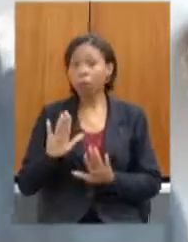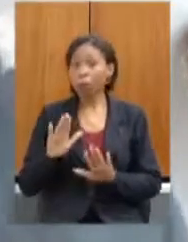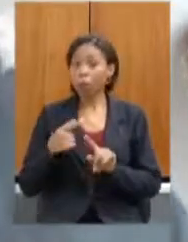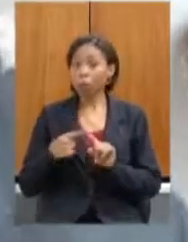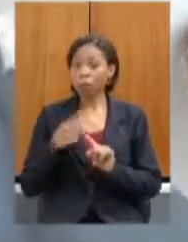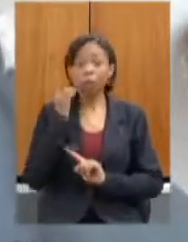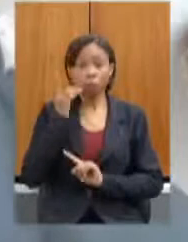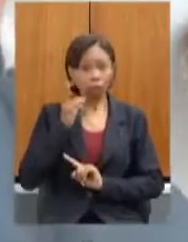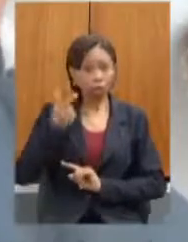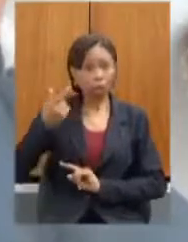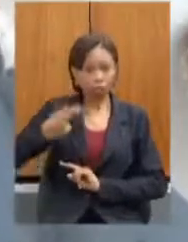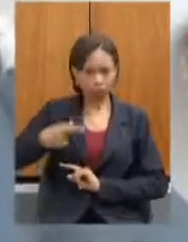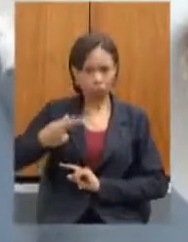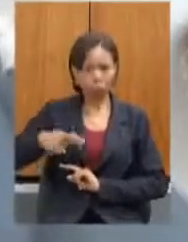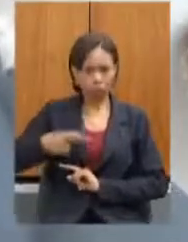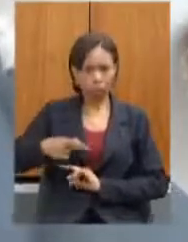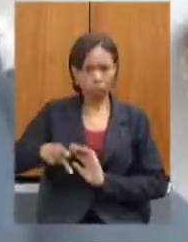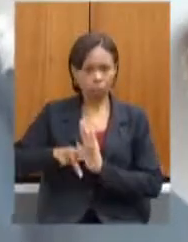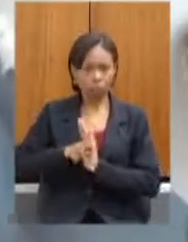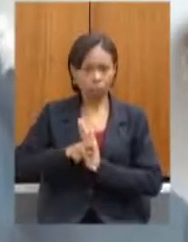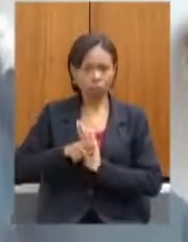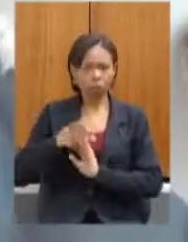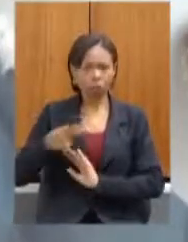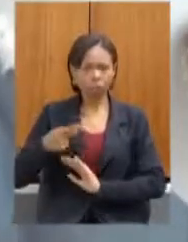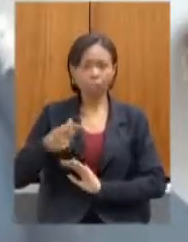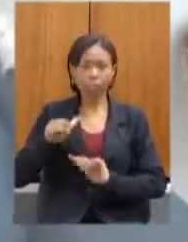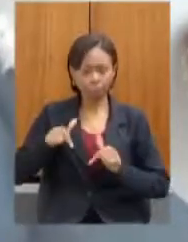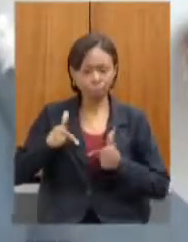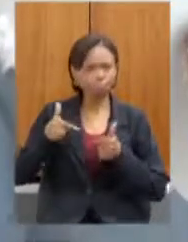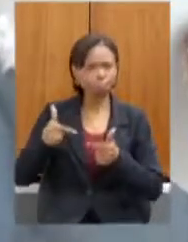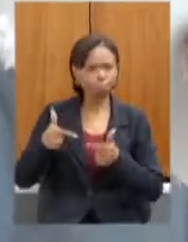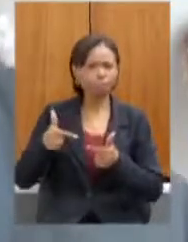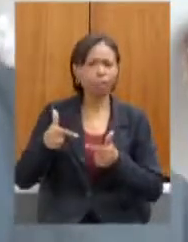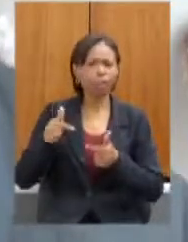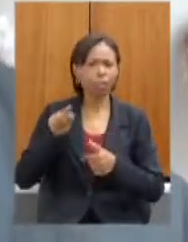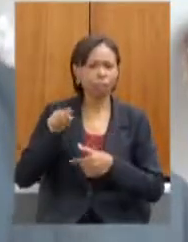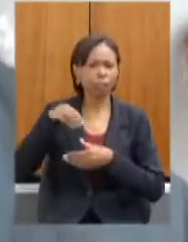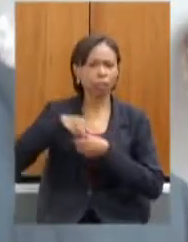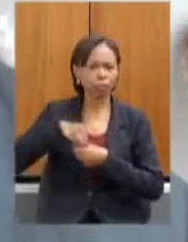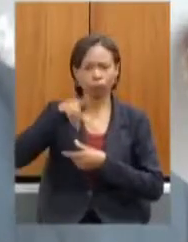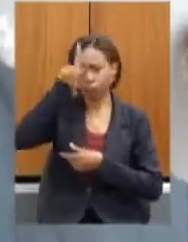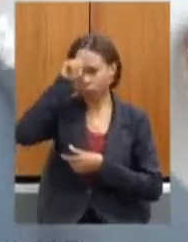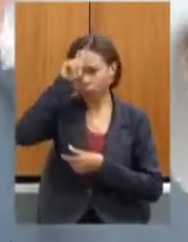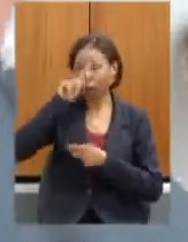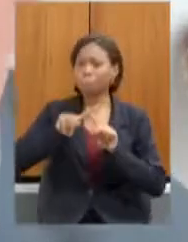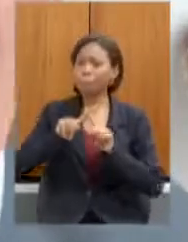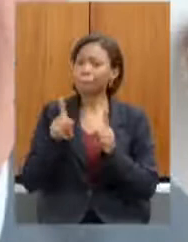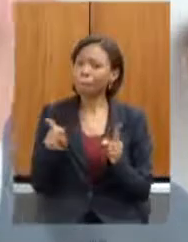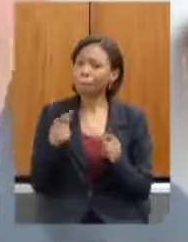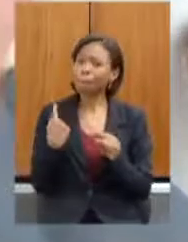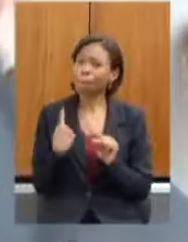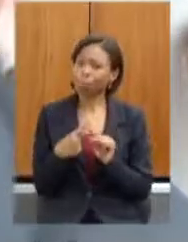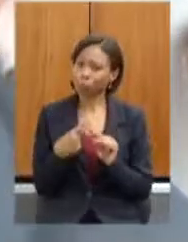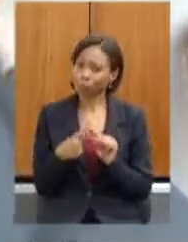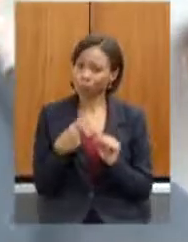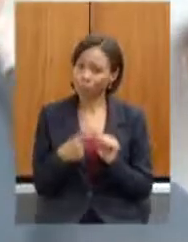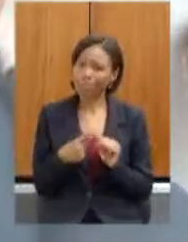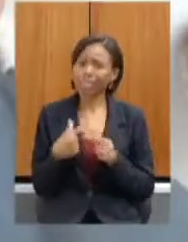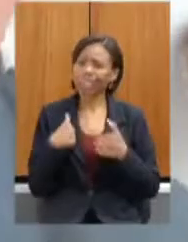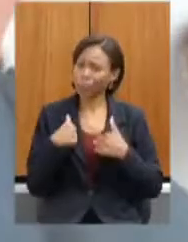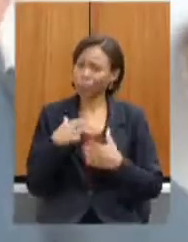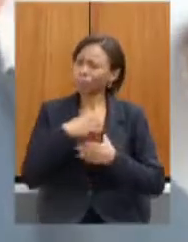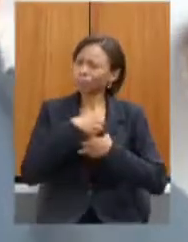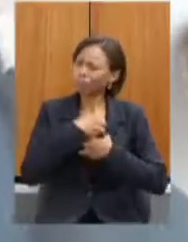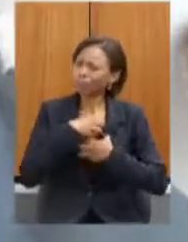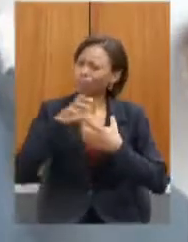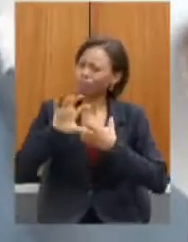e tem uma equação agora na academia lá no hospital é mais porque sem a necessidade a dor